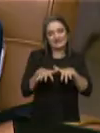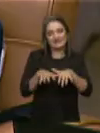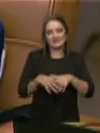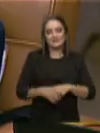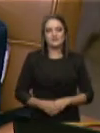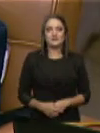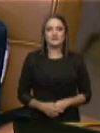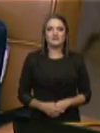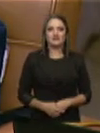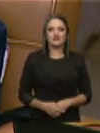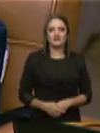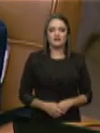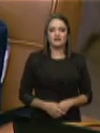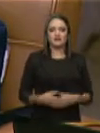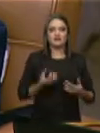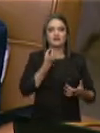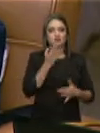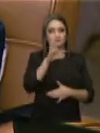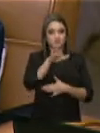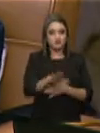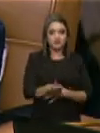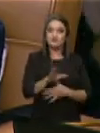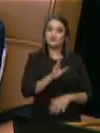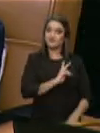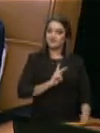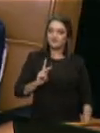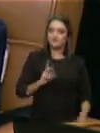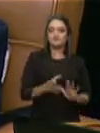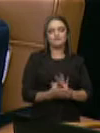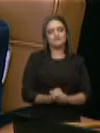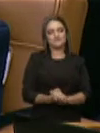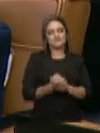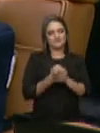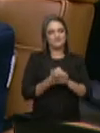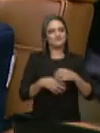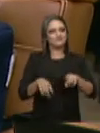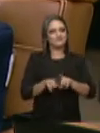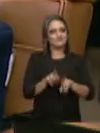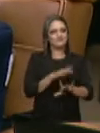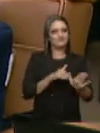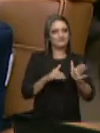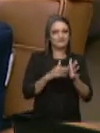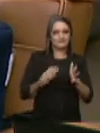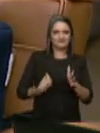presidente. Sua pessoa, cumprimento todos os demais presentes.